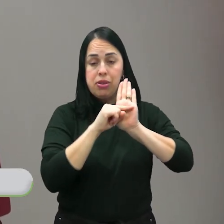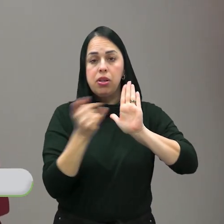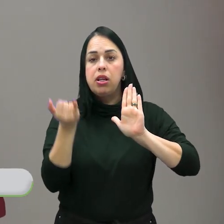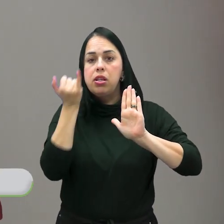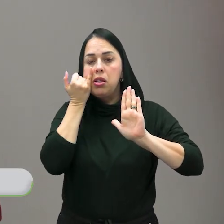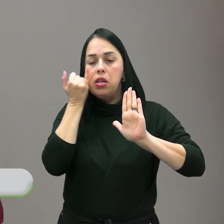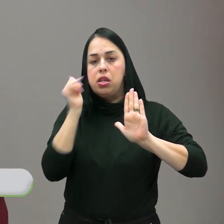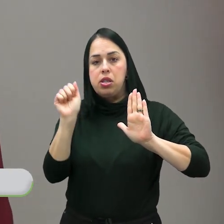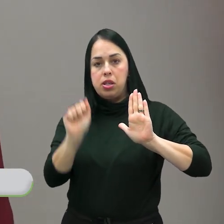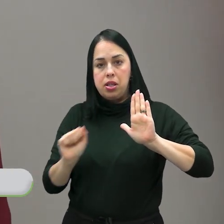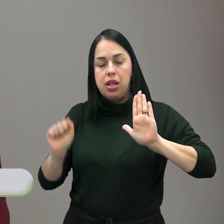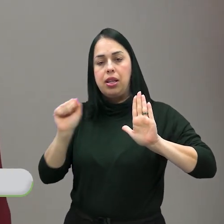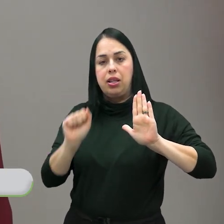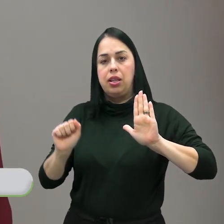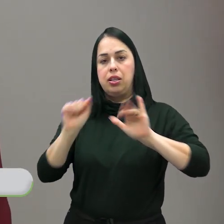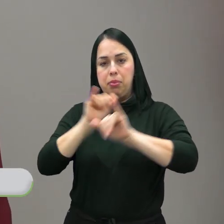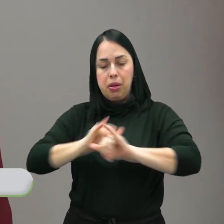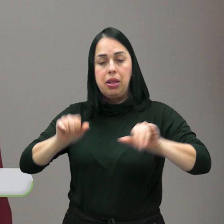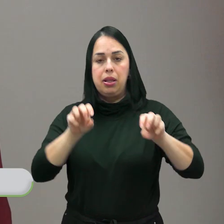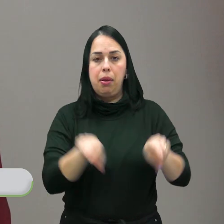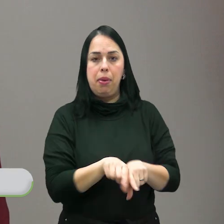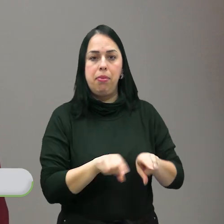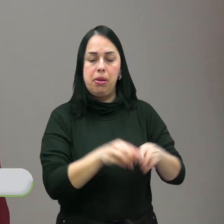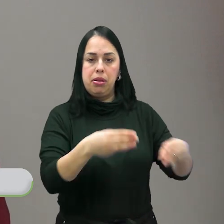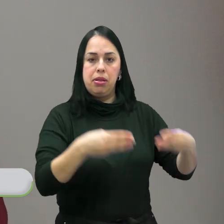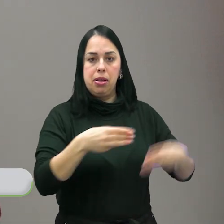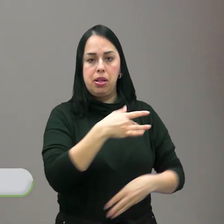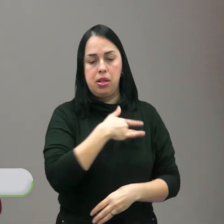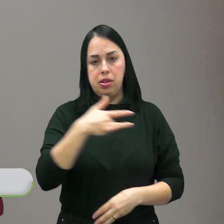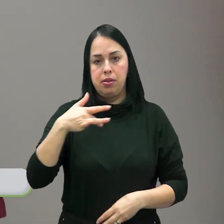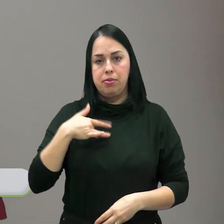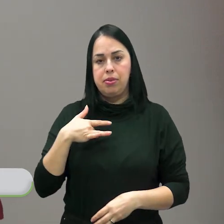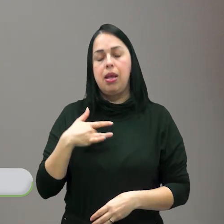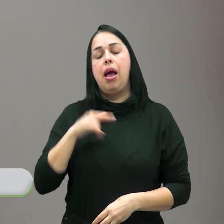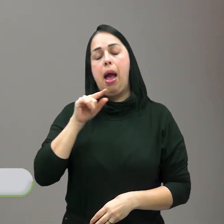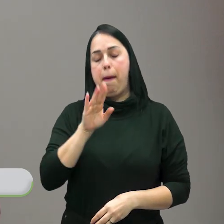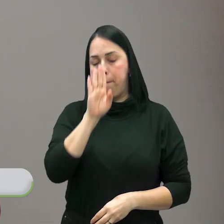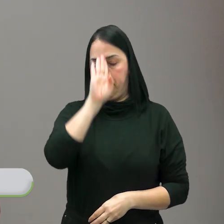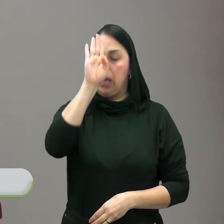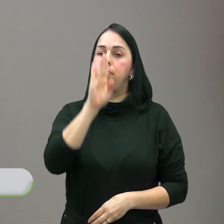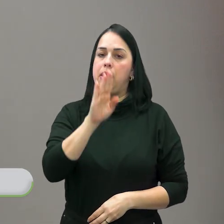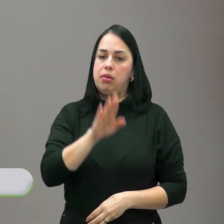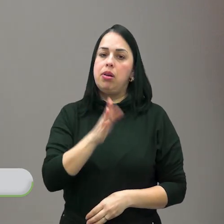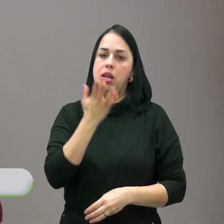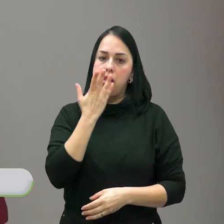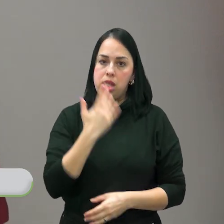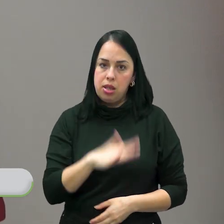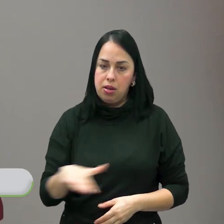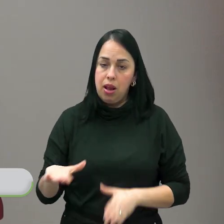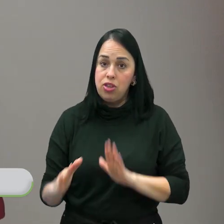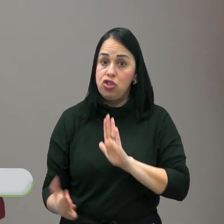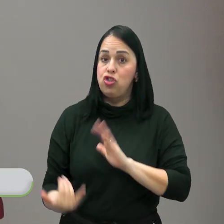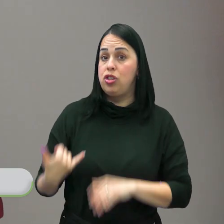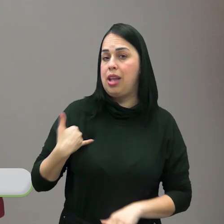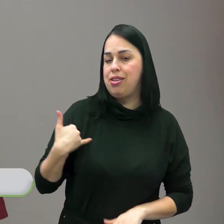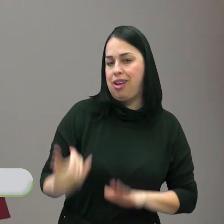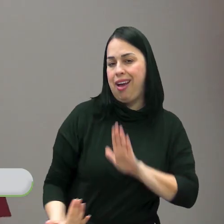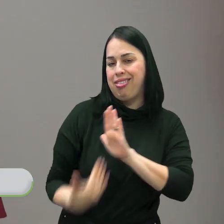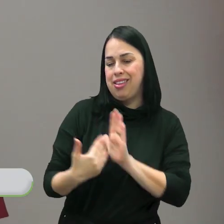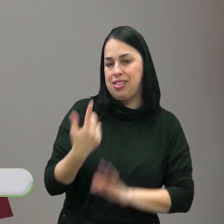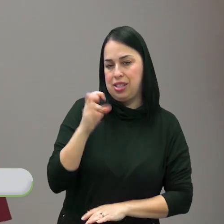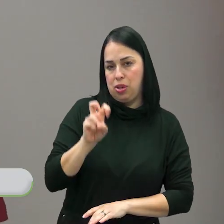Sociedade Brasileira de Queimaduras e pelo Ministério da Saúde. E as mais vulneráveis são as crianças menorzinhas, de